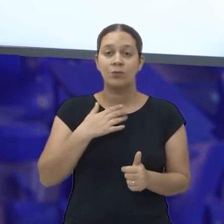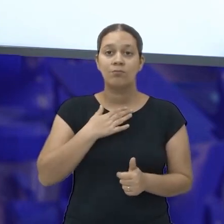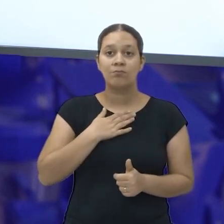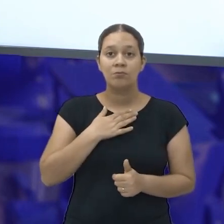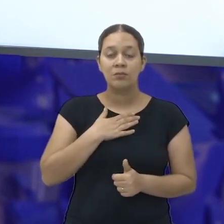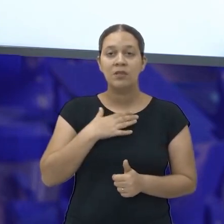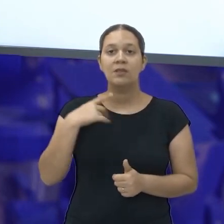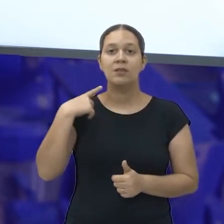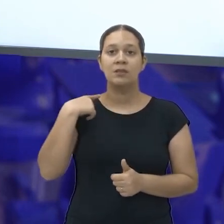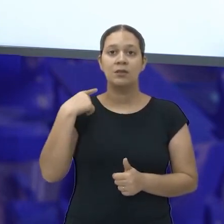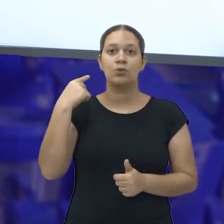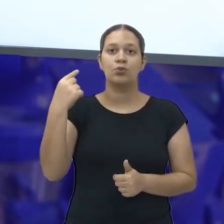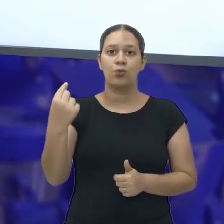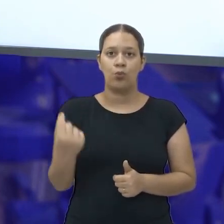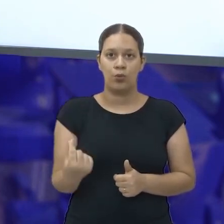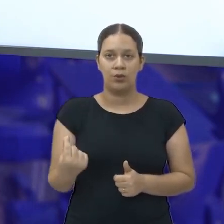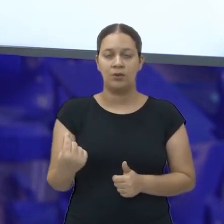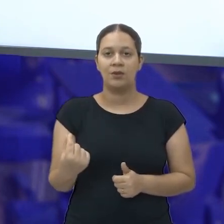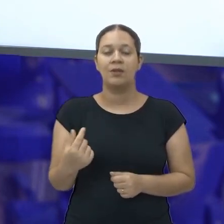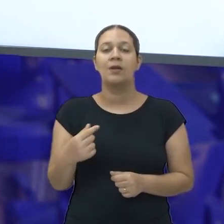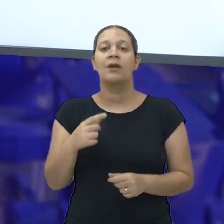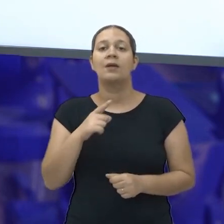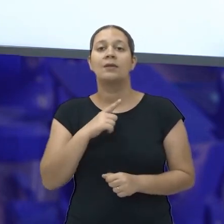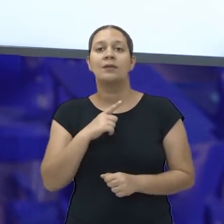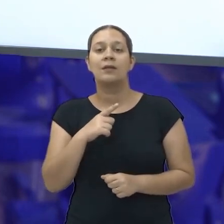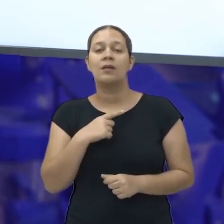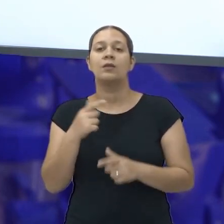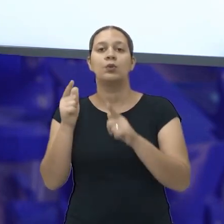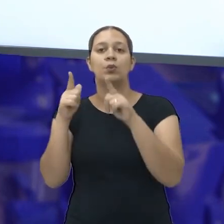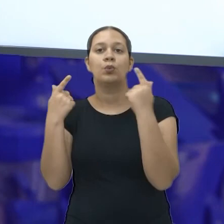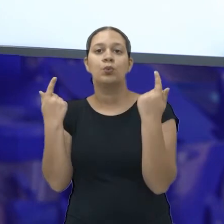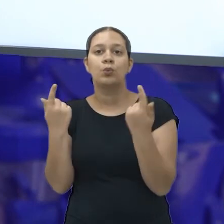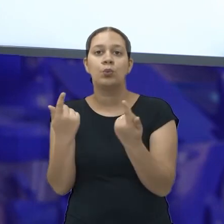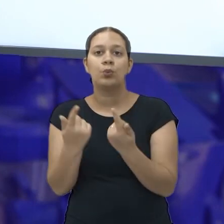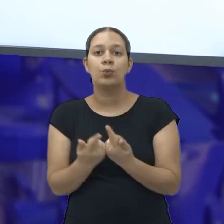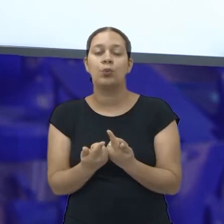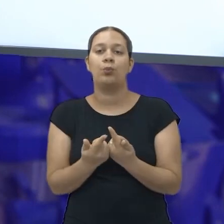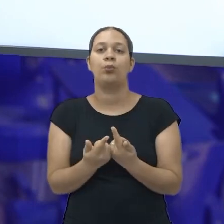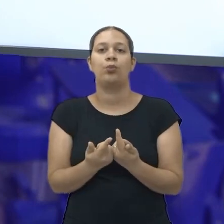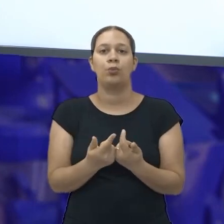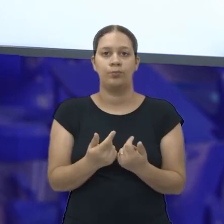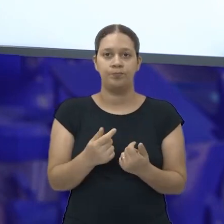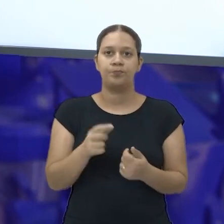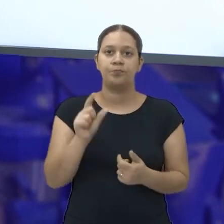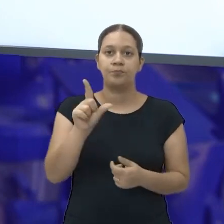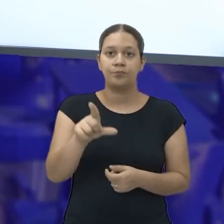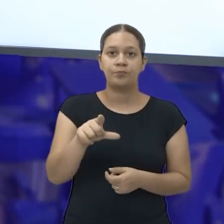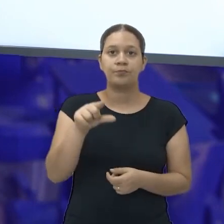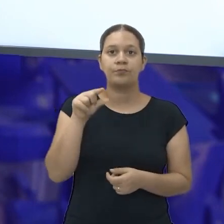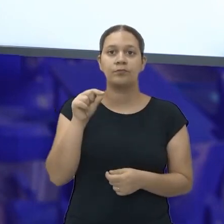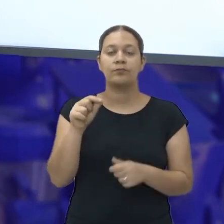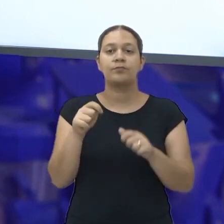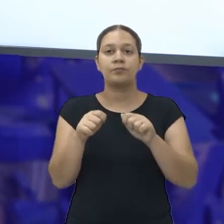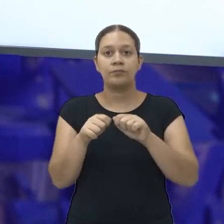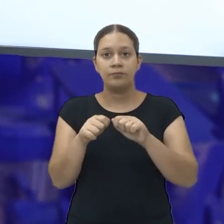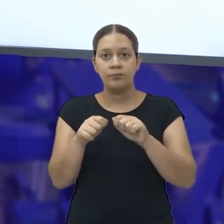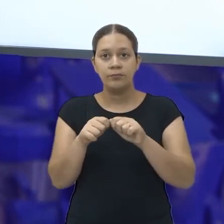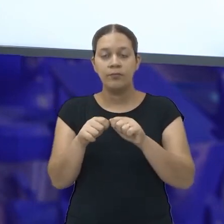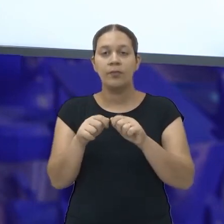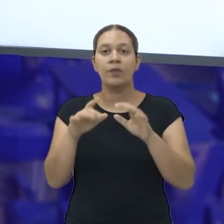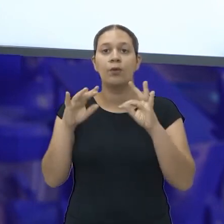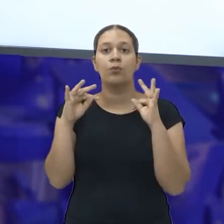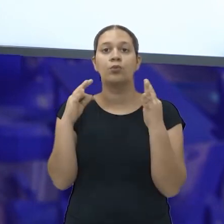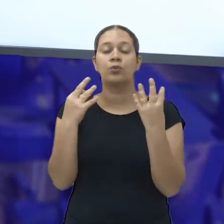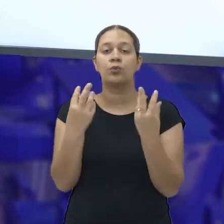escolhas minhas, particulares. Mas existem as escolhas coletivas. E essas escolhas devem ser feitas por